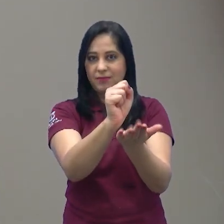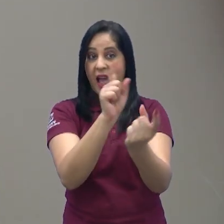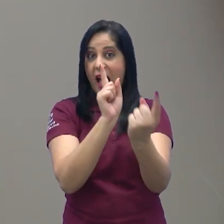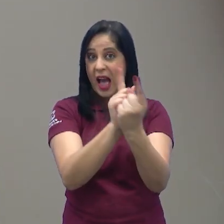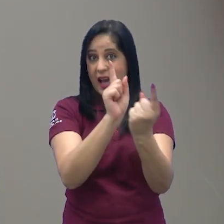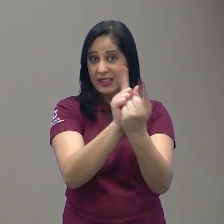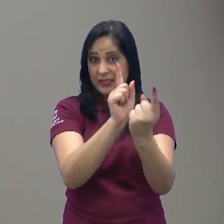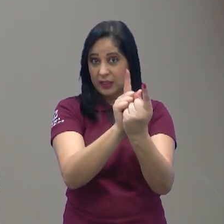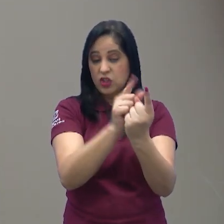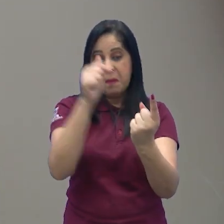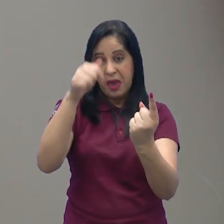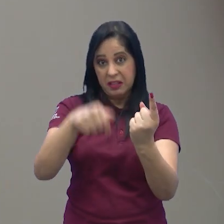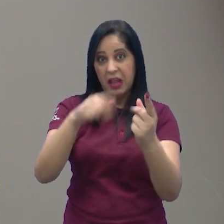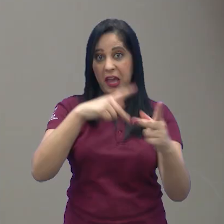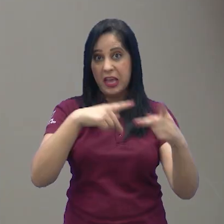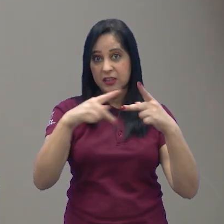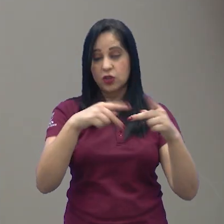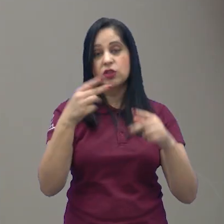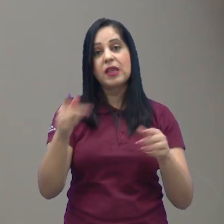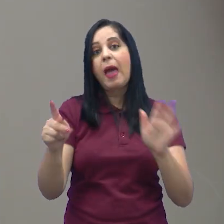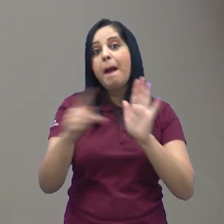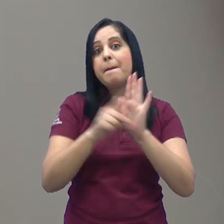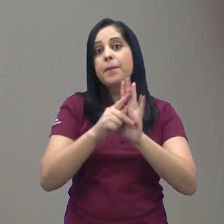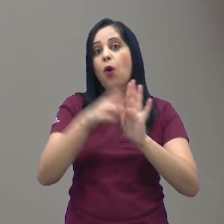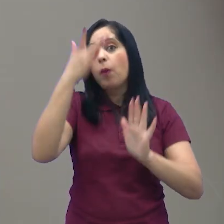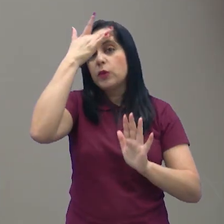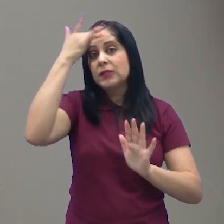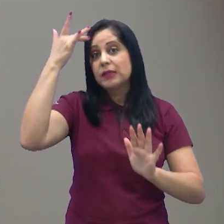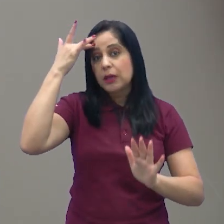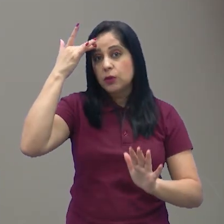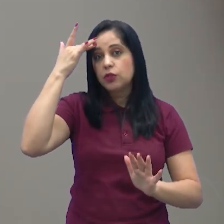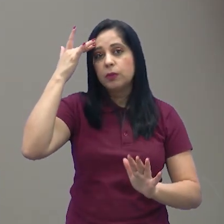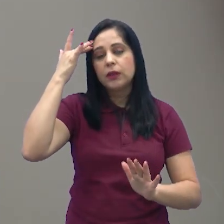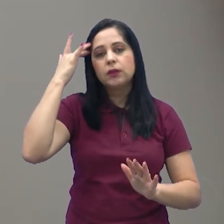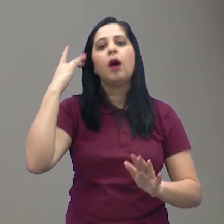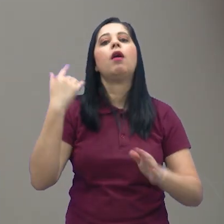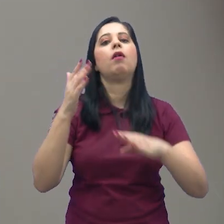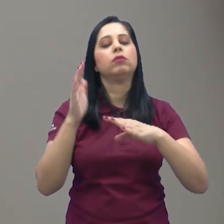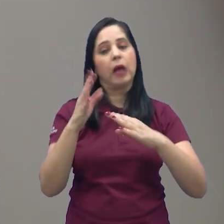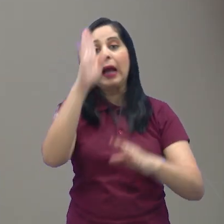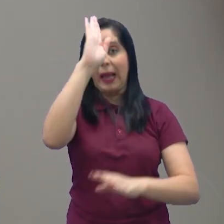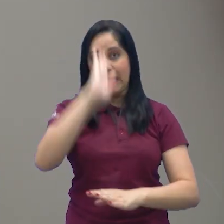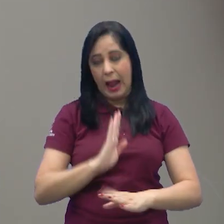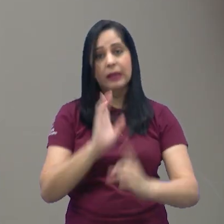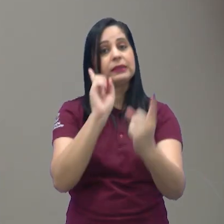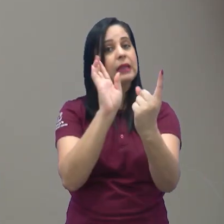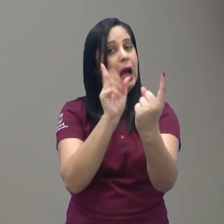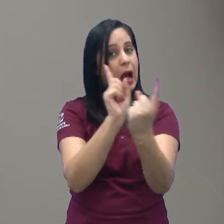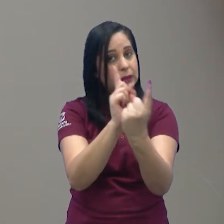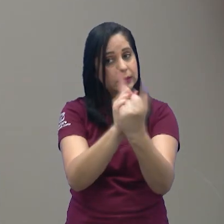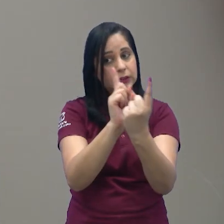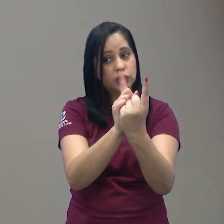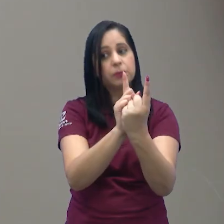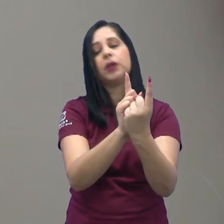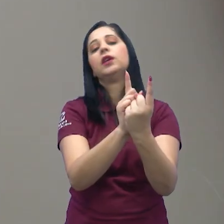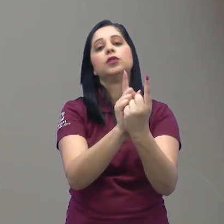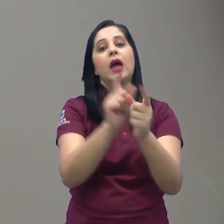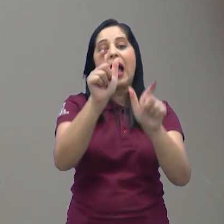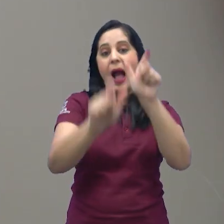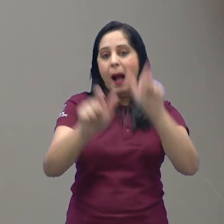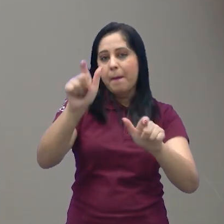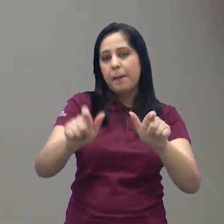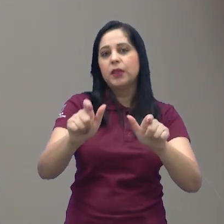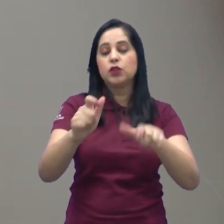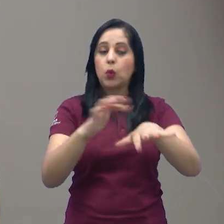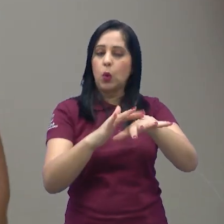em Saúde Mental aqui de São José dos Campos, que dá suporte gratuito para pacientes com diagnósticos de